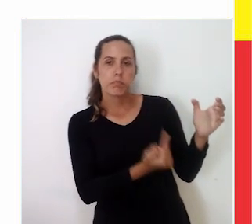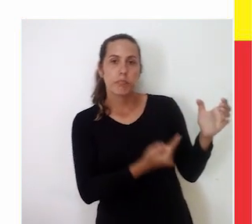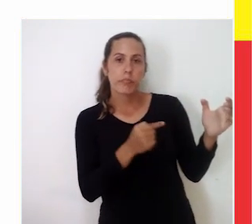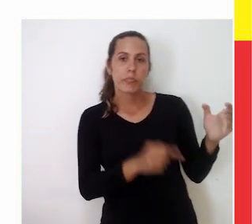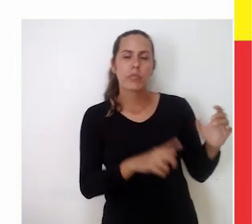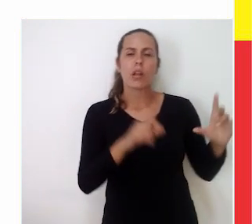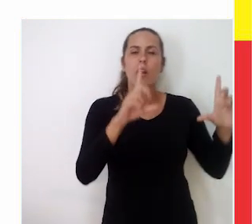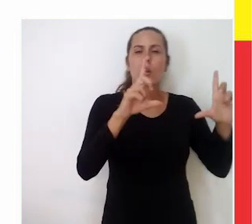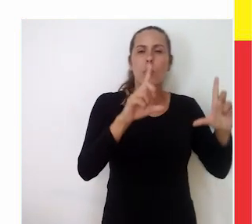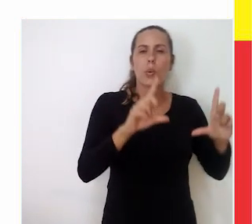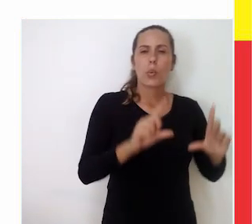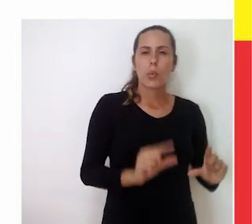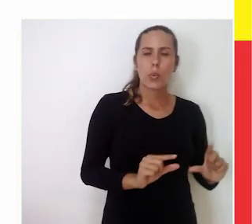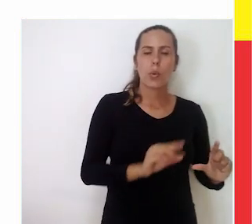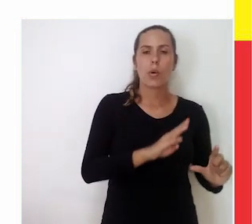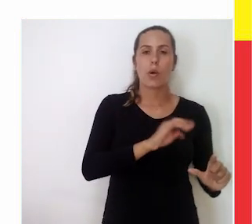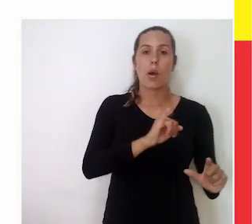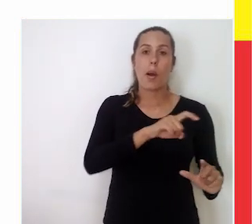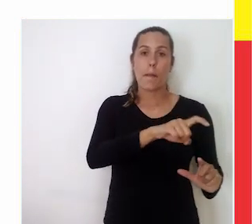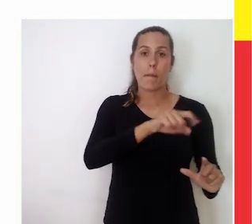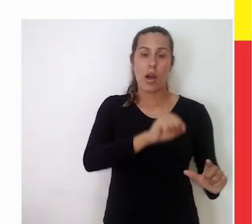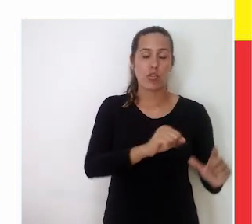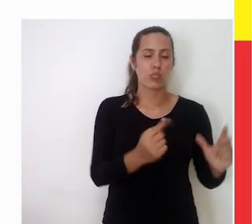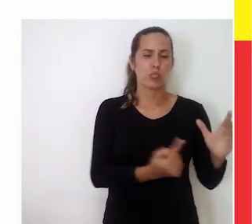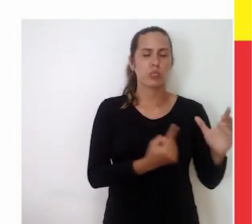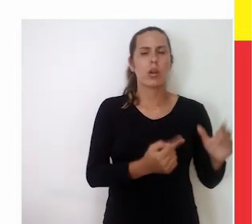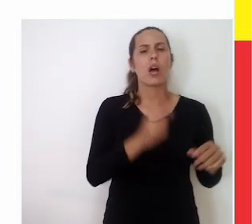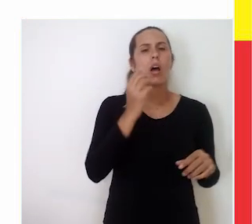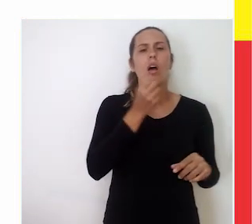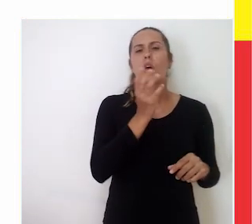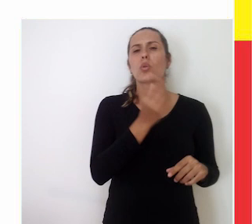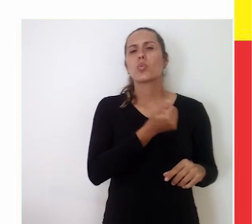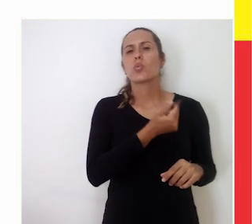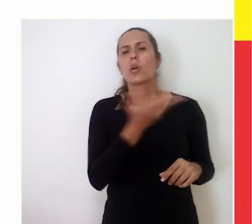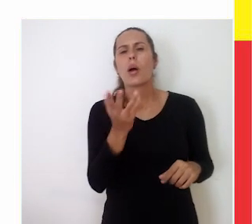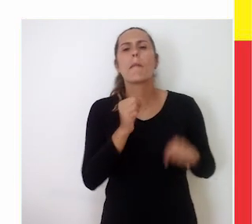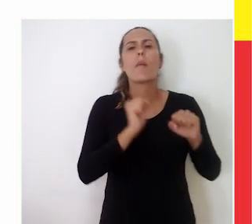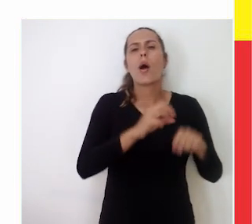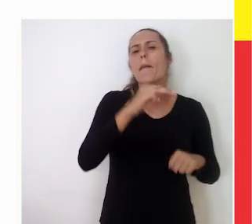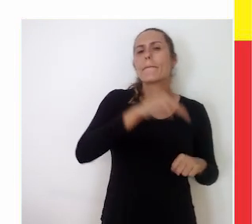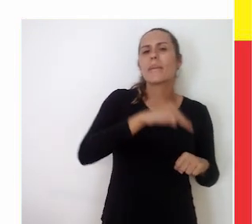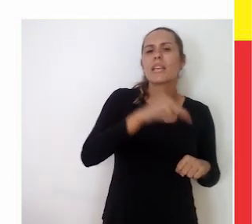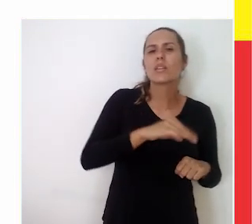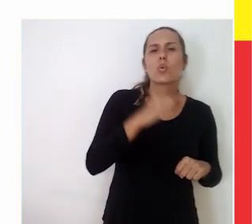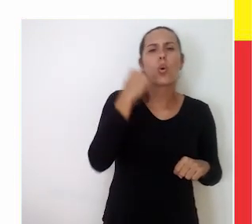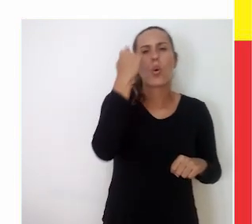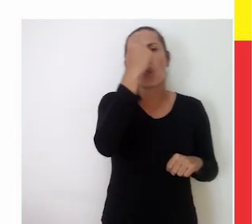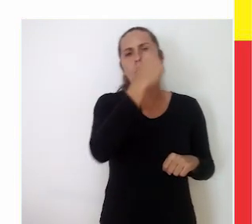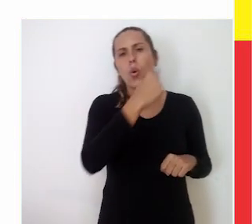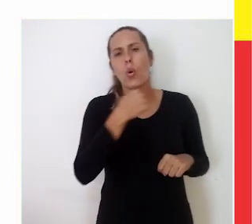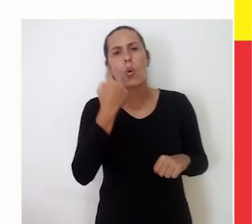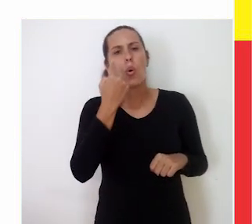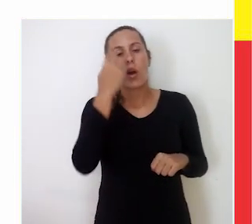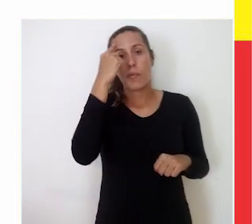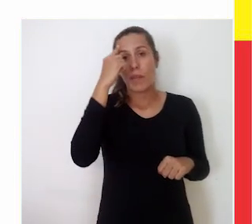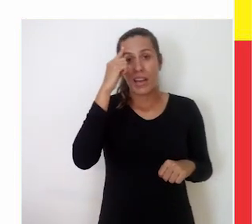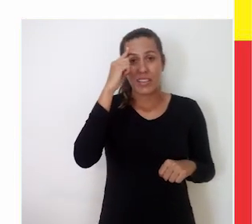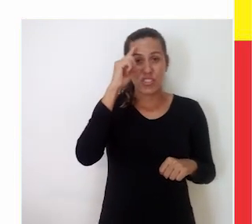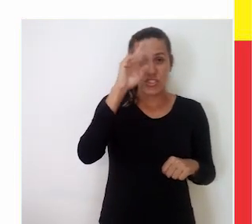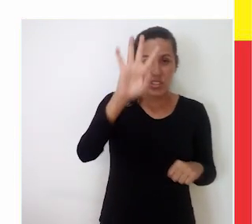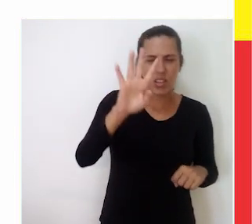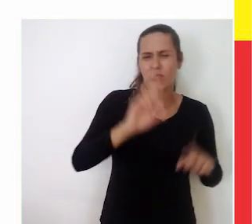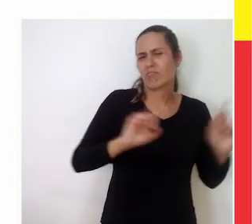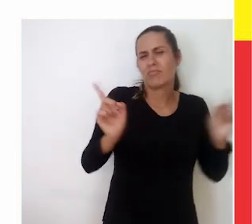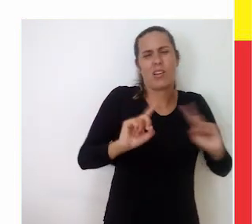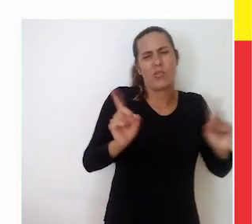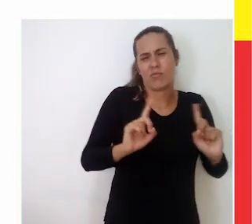pressão atmosférica. Sua duração pode ser de alguns minutos, horas, não passa de dias como o